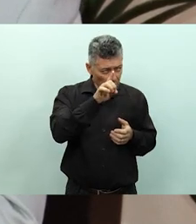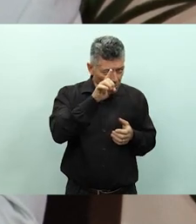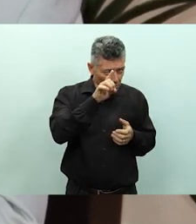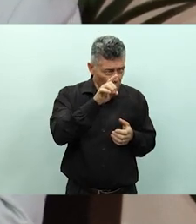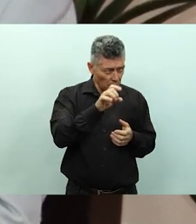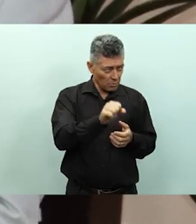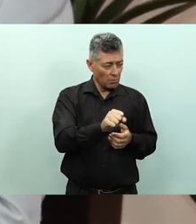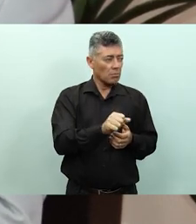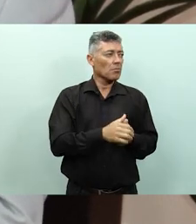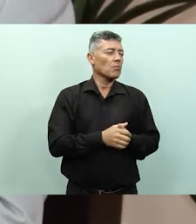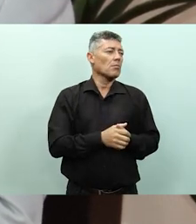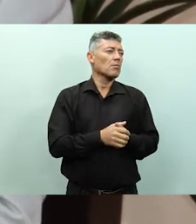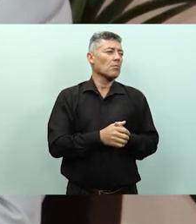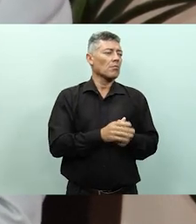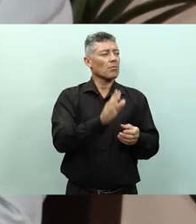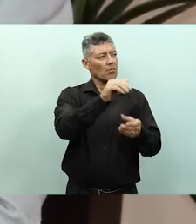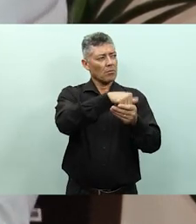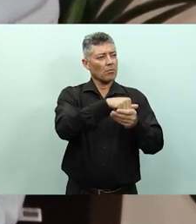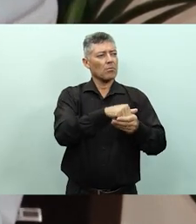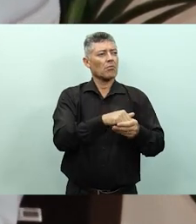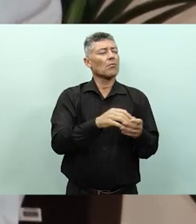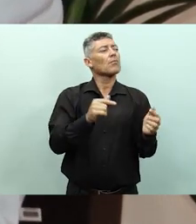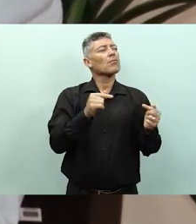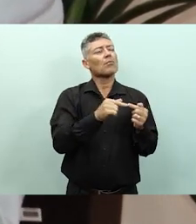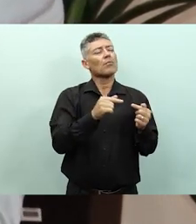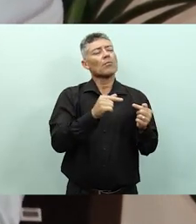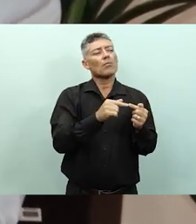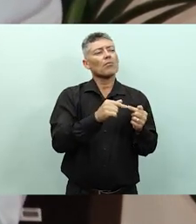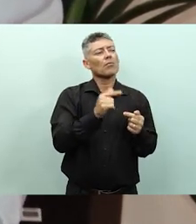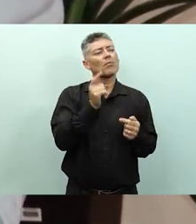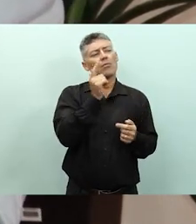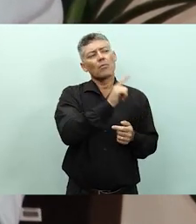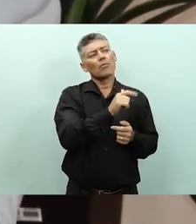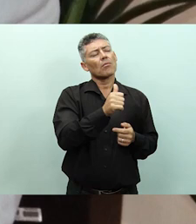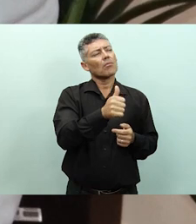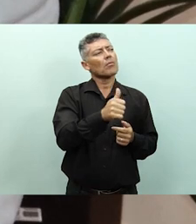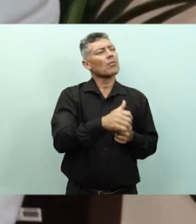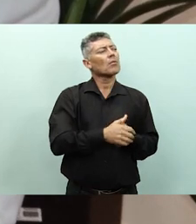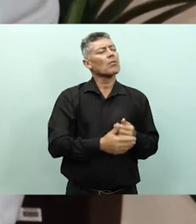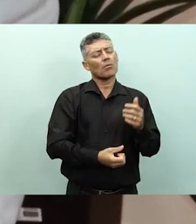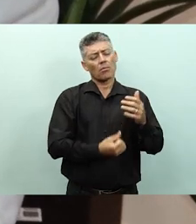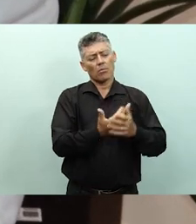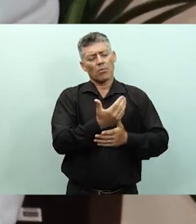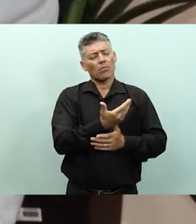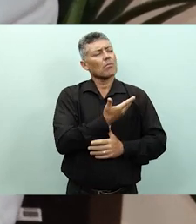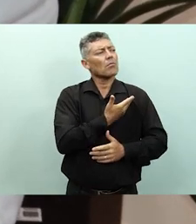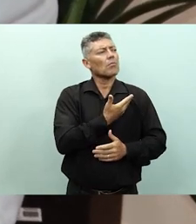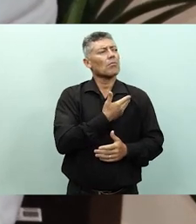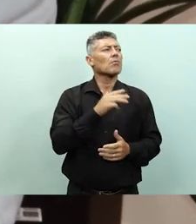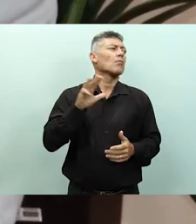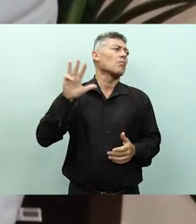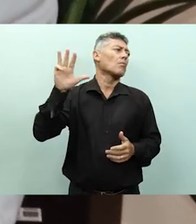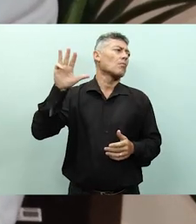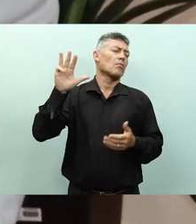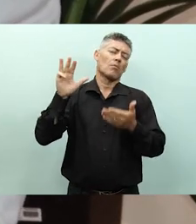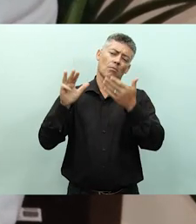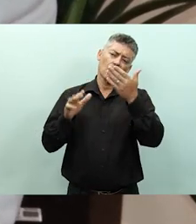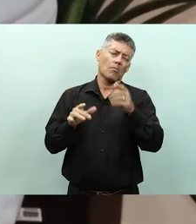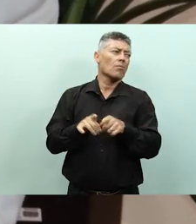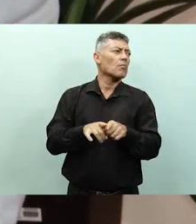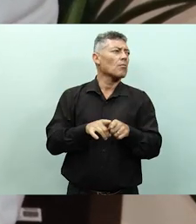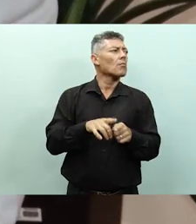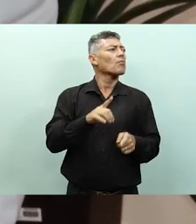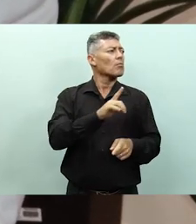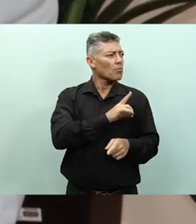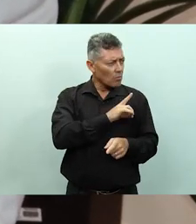direita, ela passou a votar de acordo. Aí ela criou uma amizade muito forte com Lula. Lula foi